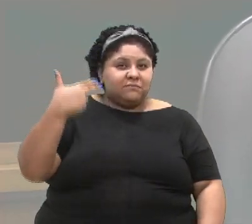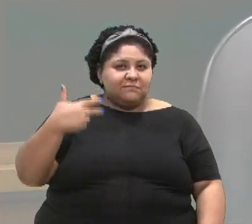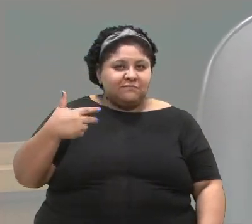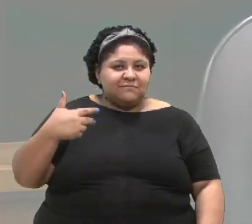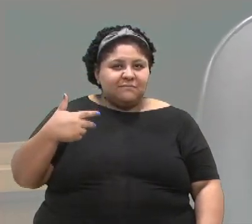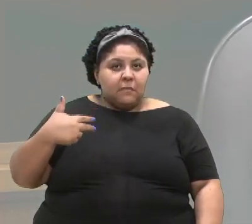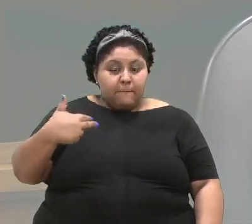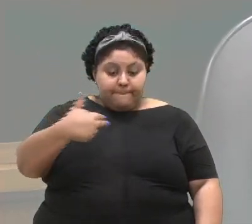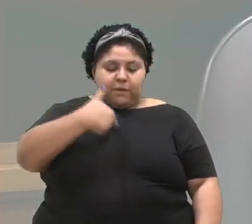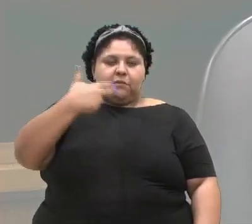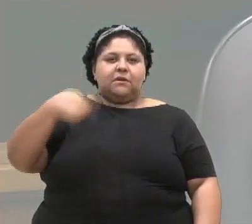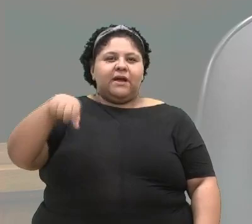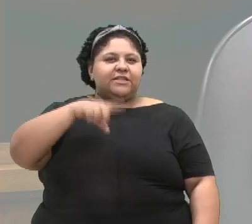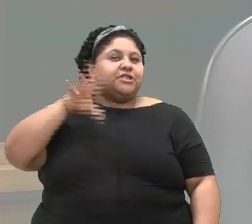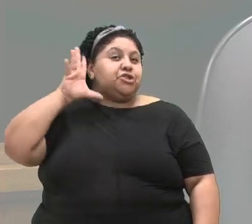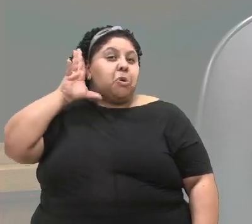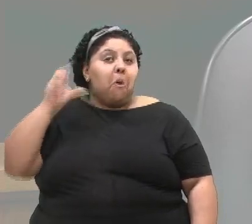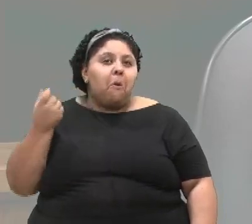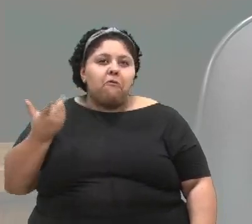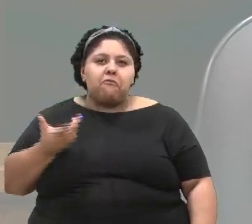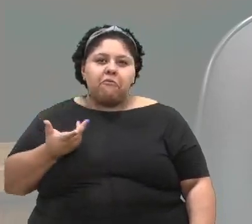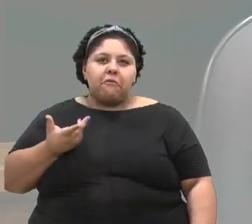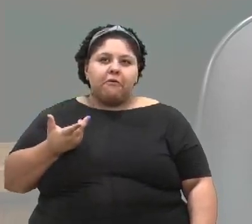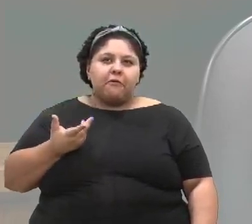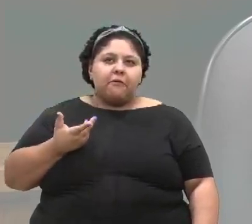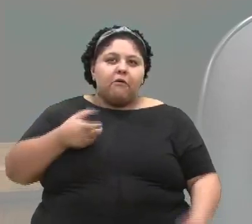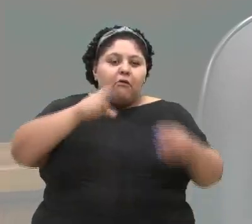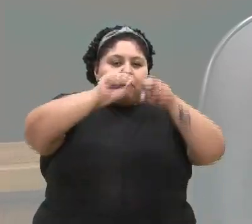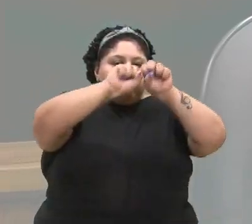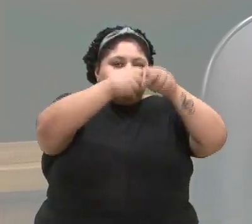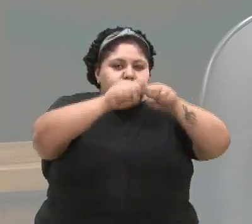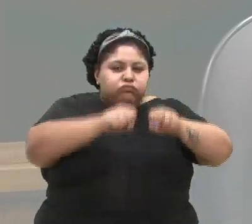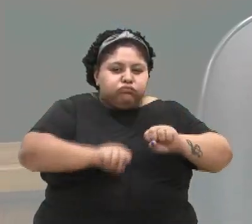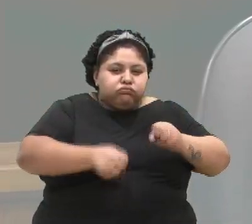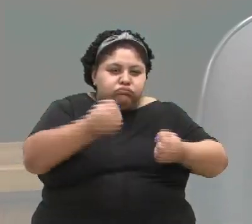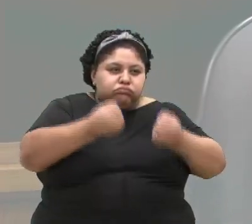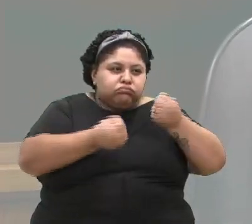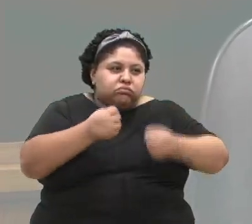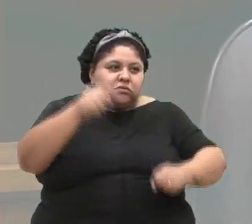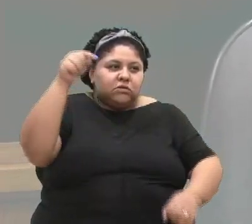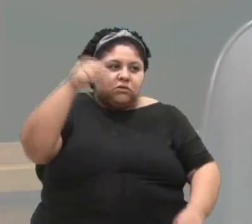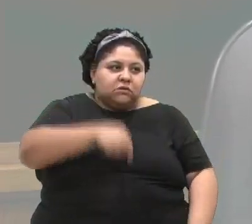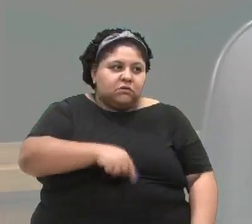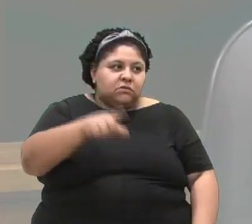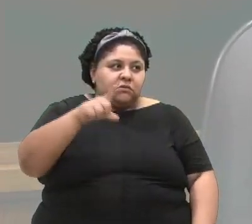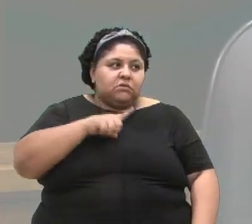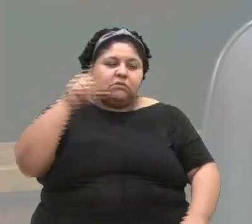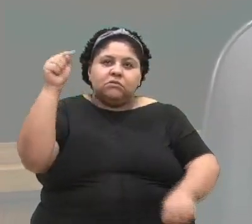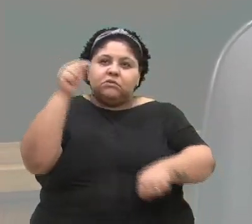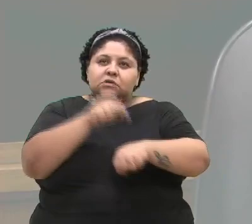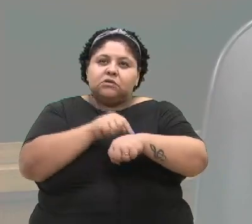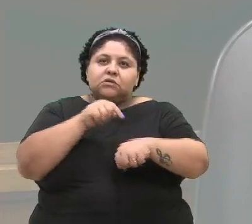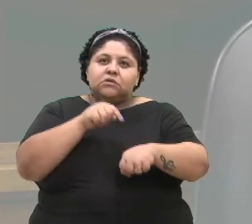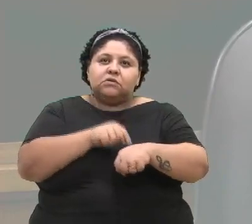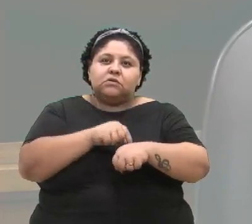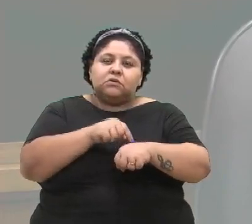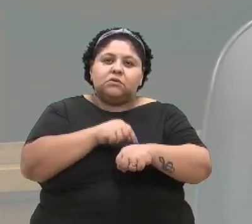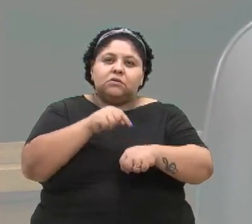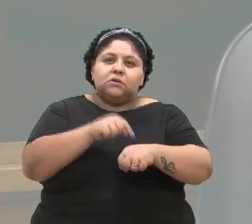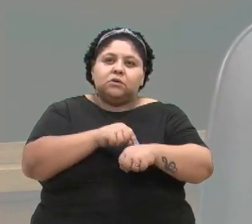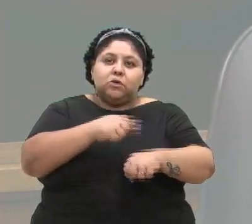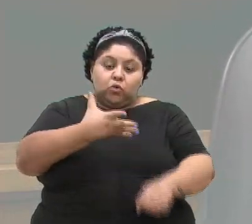notícias diariamente? Quantos quebram seus carros? Quanto aqui nós tivemos há pouco tempo um suicídio